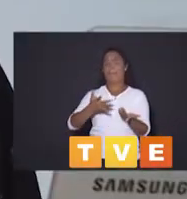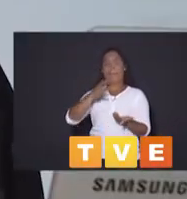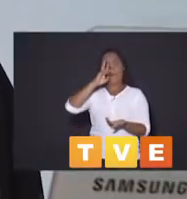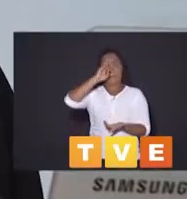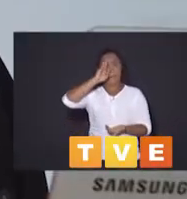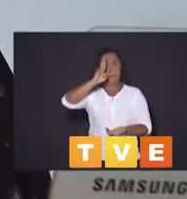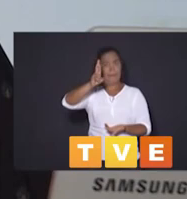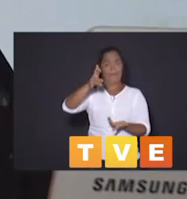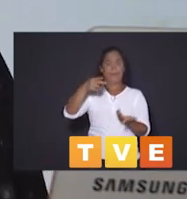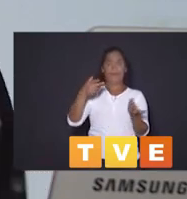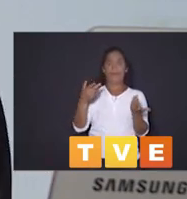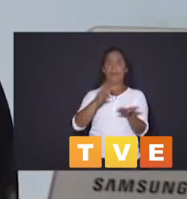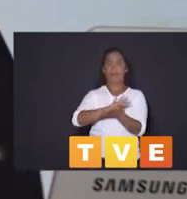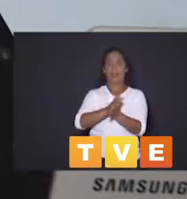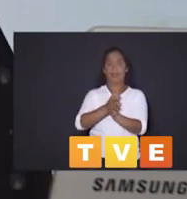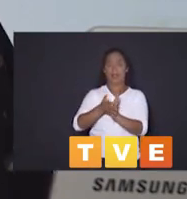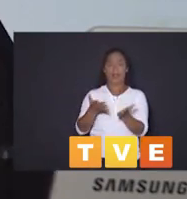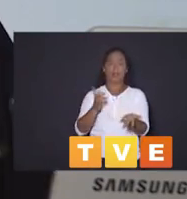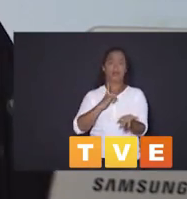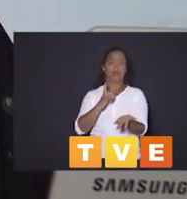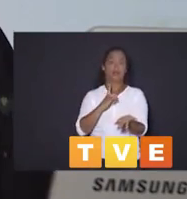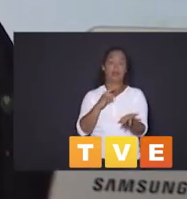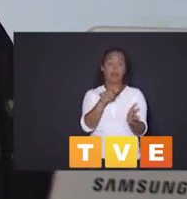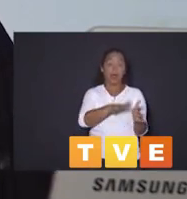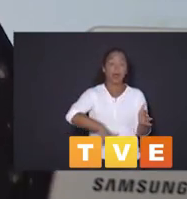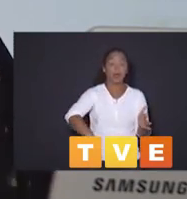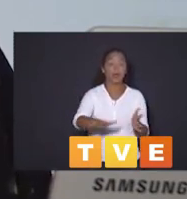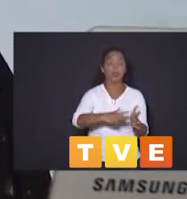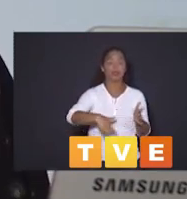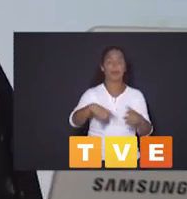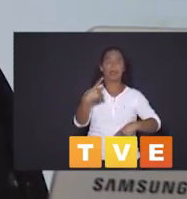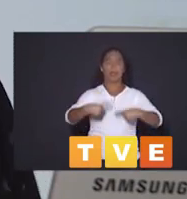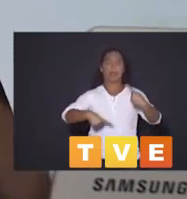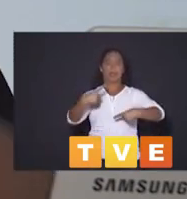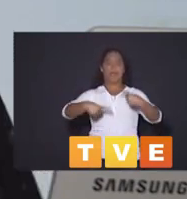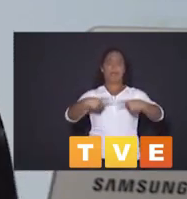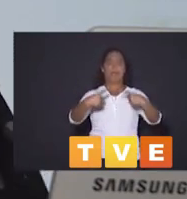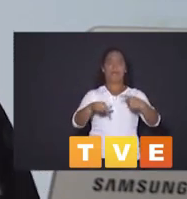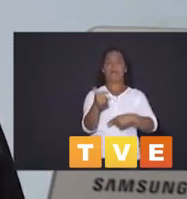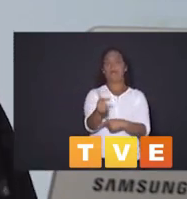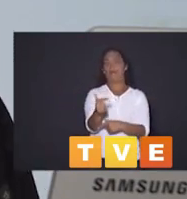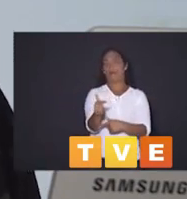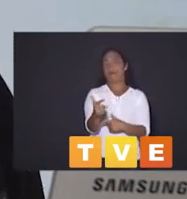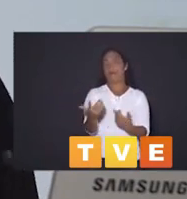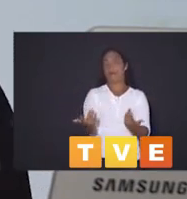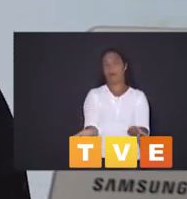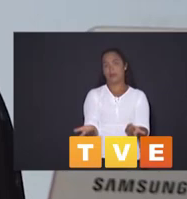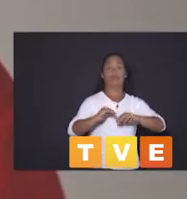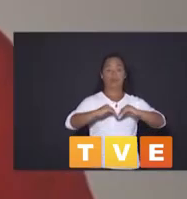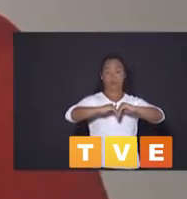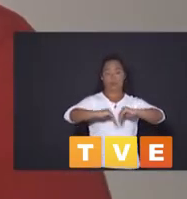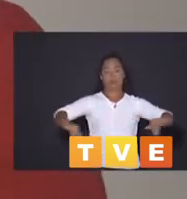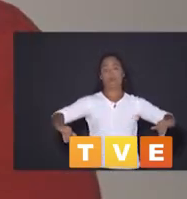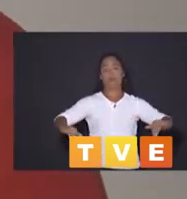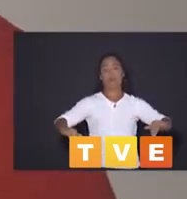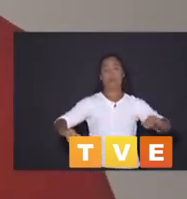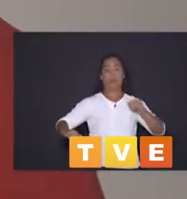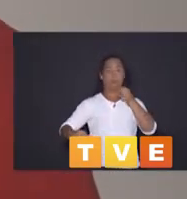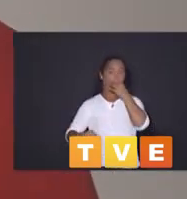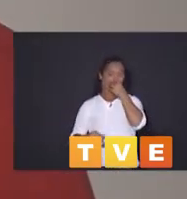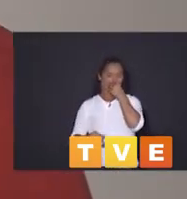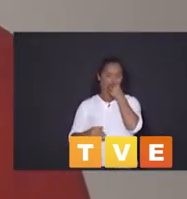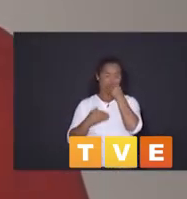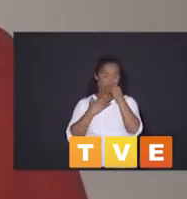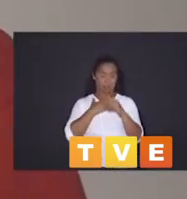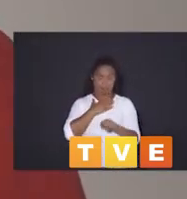e cheia de preconceitos e não um espaço de desconstrução justamente dessa sociedade preconceituosa que a gente vivia então nós devemos ter